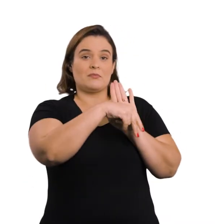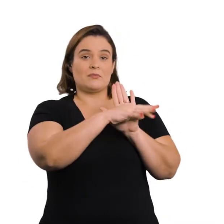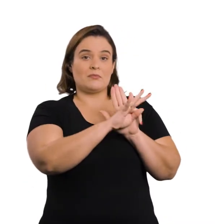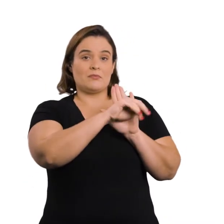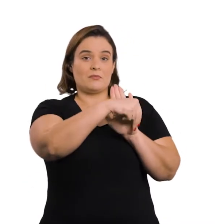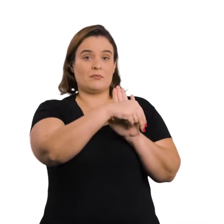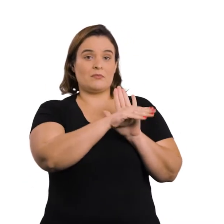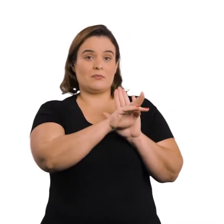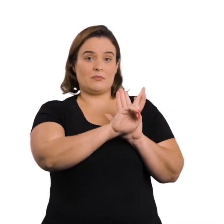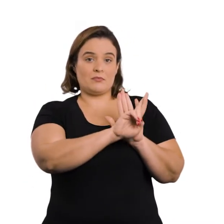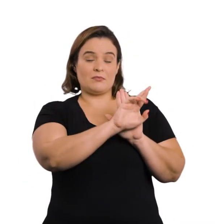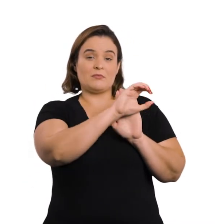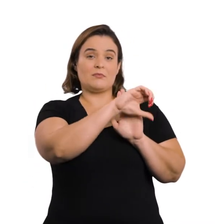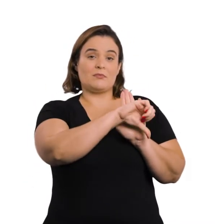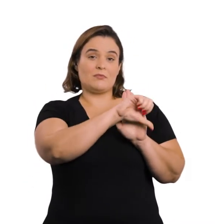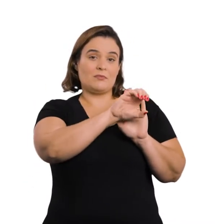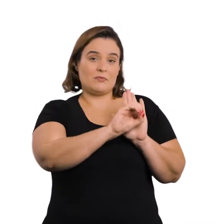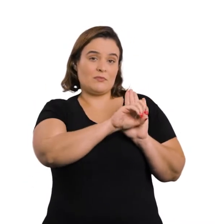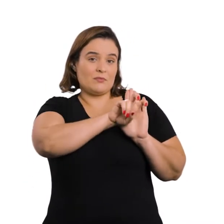ABNT-NBR 9050.